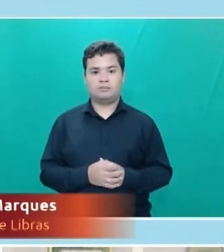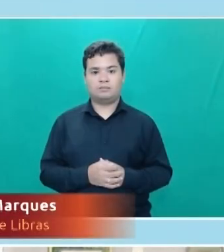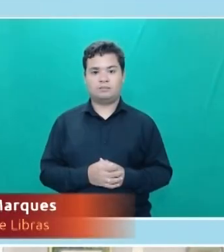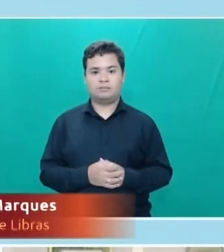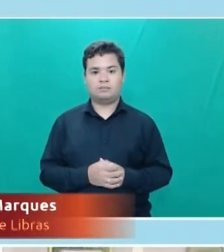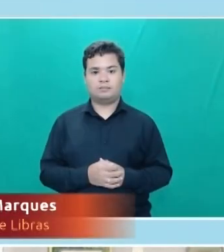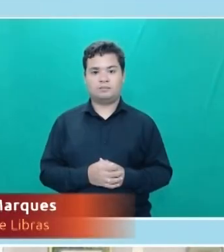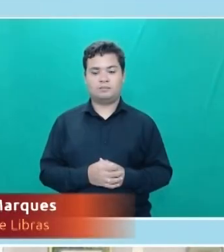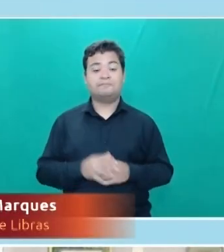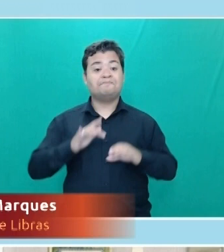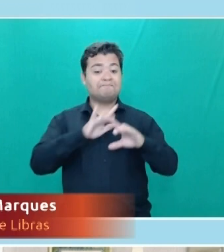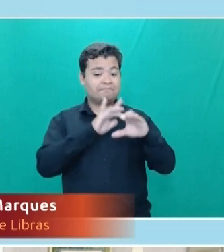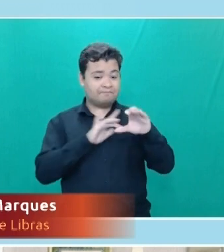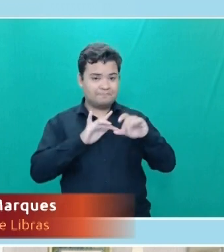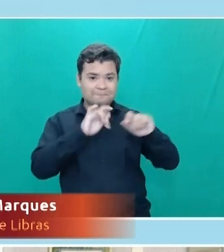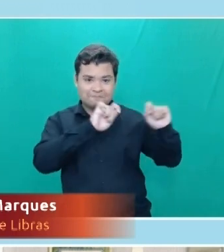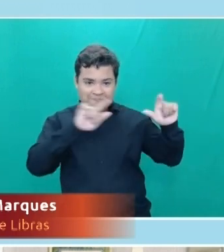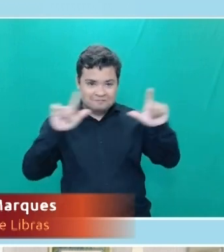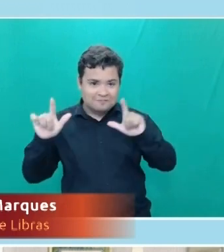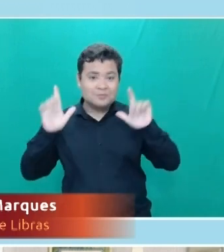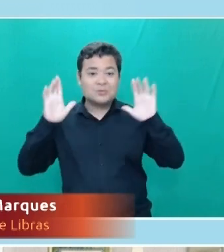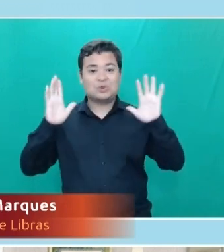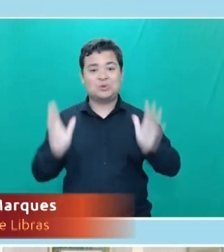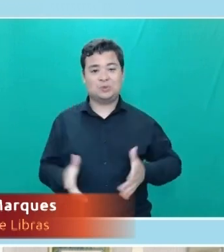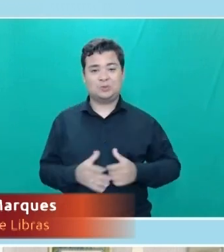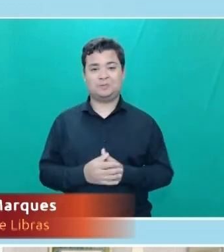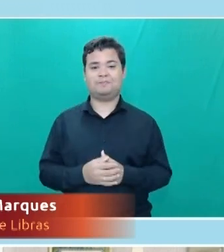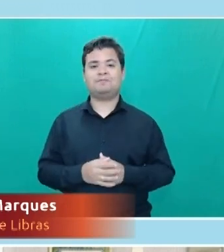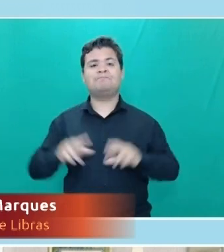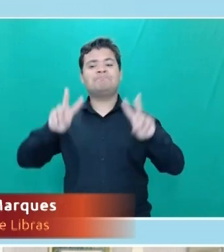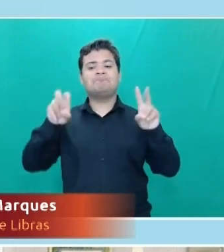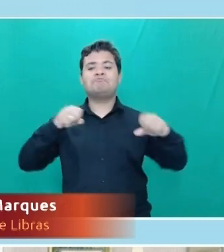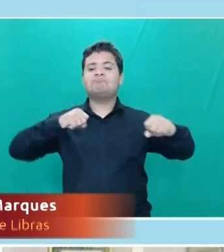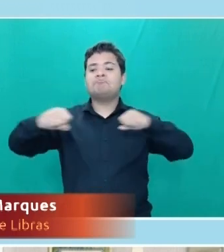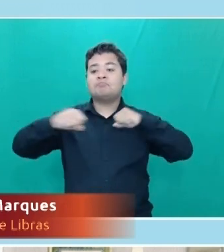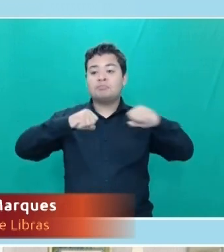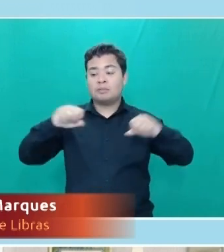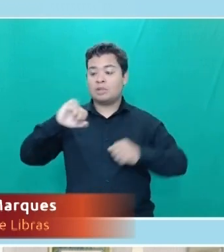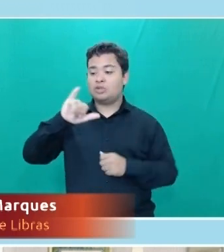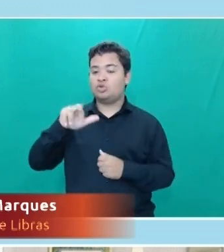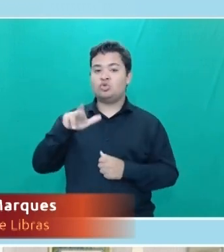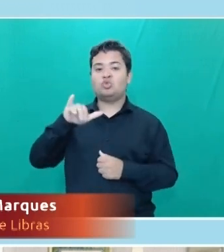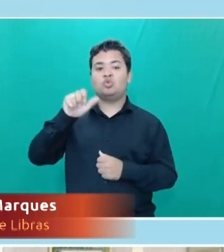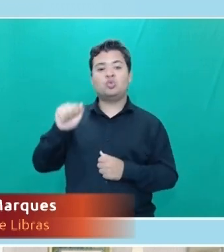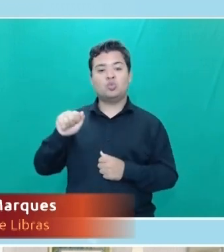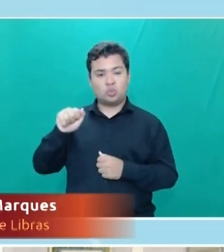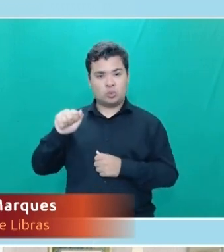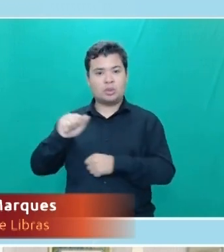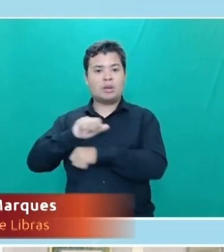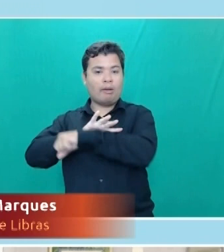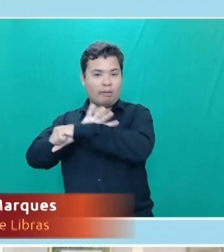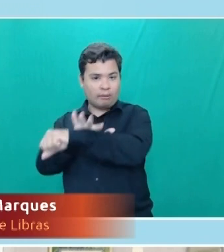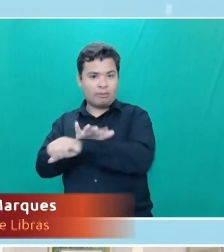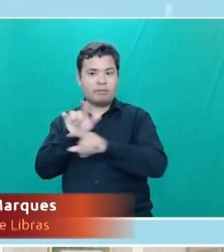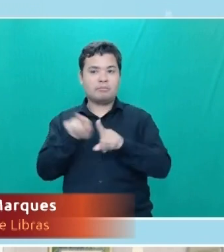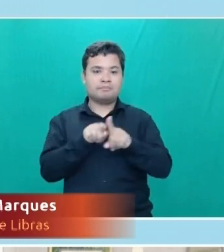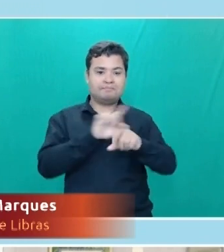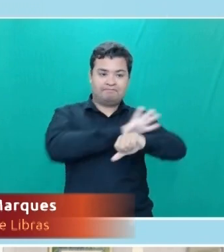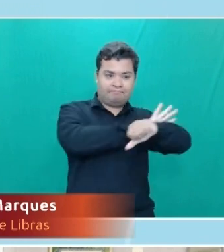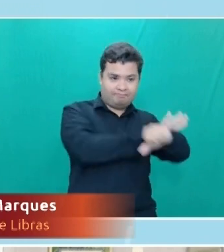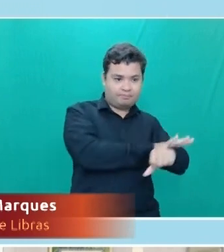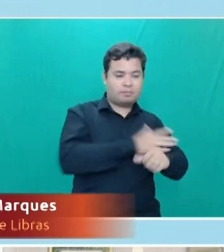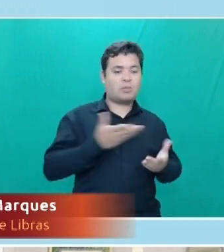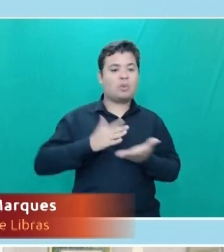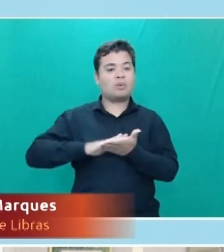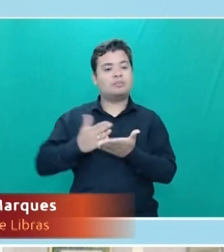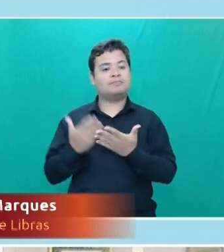Estamos de volta com Conexões de hoje, que debate injúria racial e racismo. E para fazer a interpretação para Libras, nesse